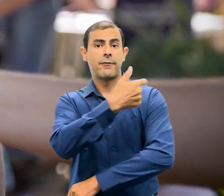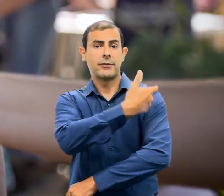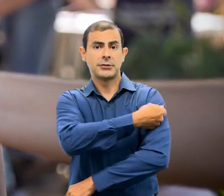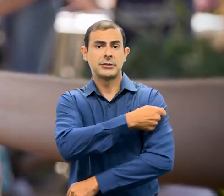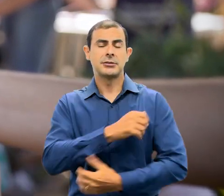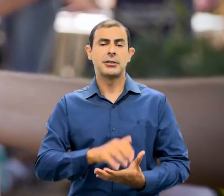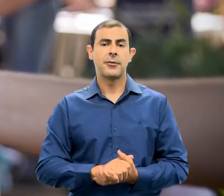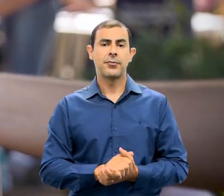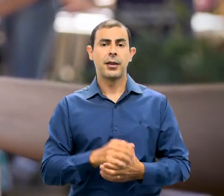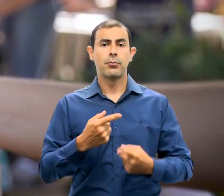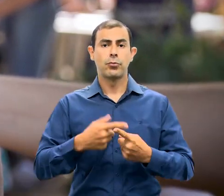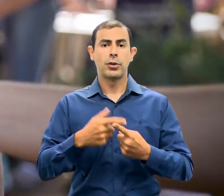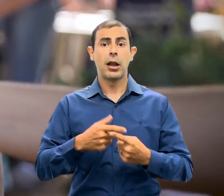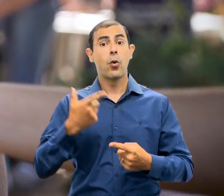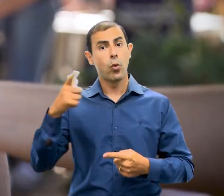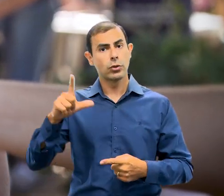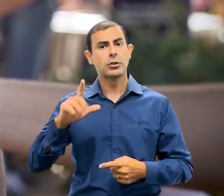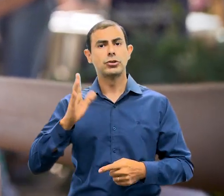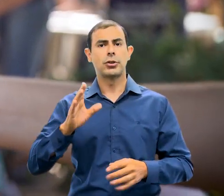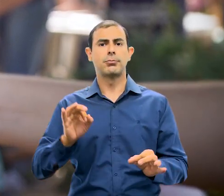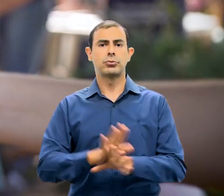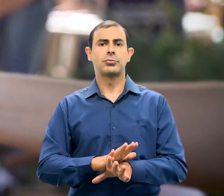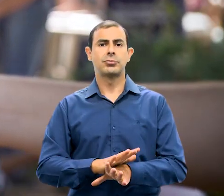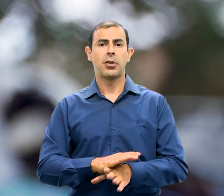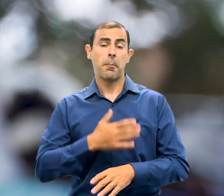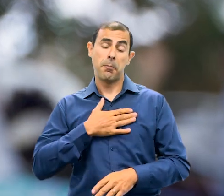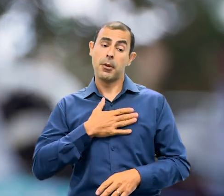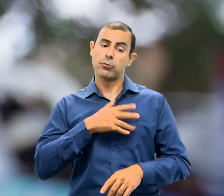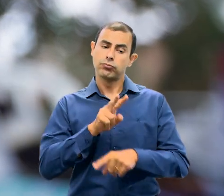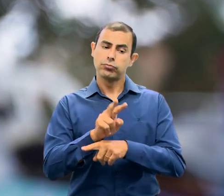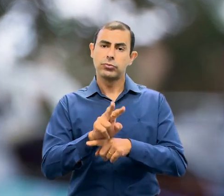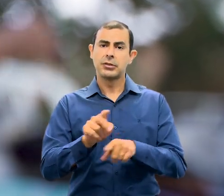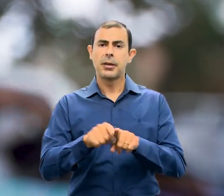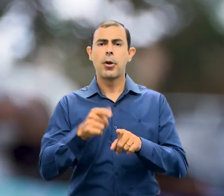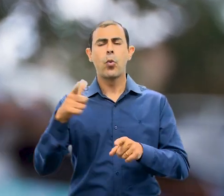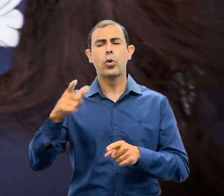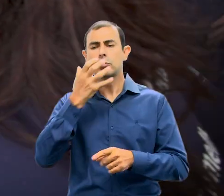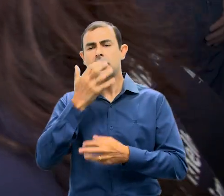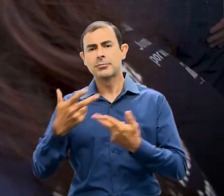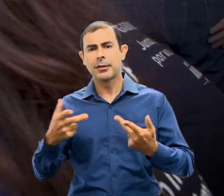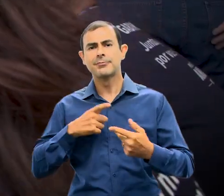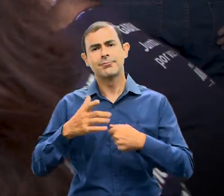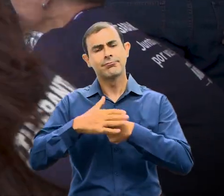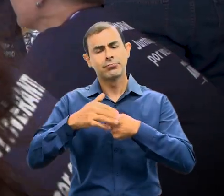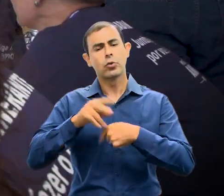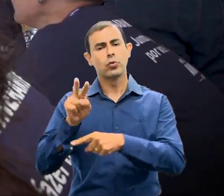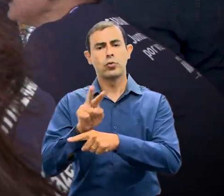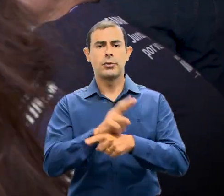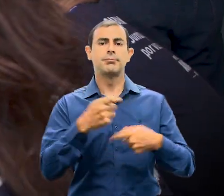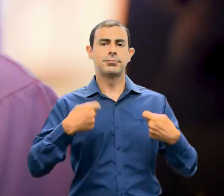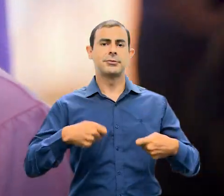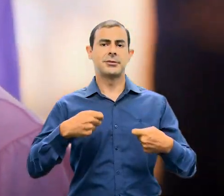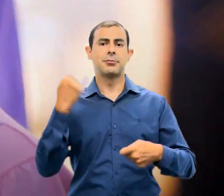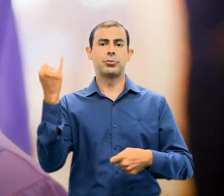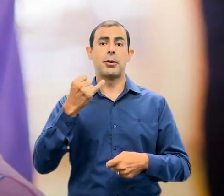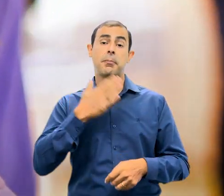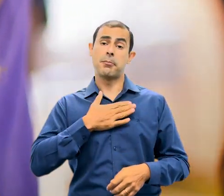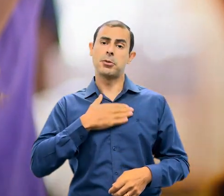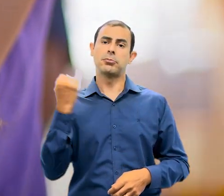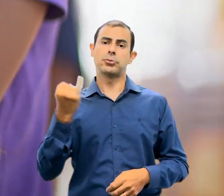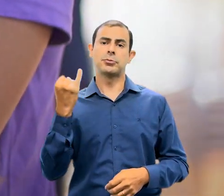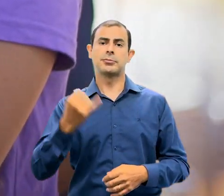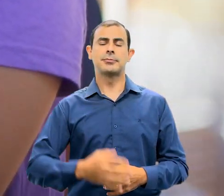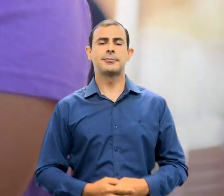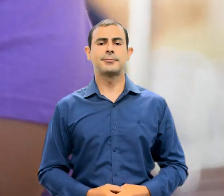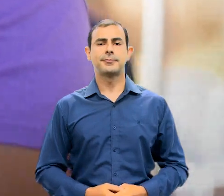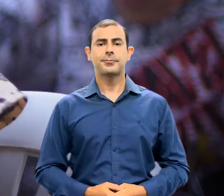vacina, porque da raiva eles já tomaram, né? Somente o meu, que é o Bob, né? As outras duas também. É nossos animais de estimação, né? Sempre cuidar. Para mim foi